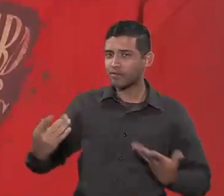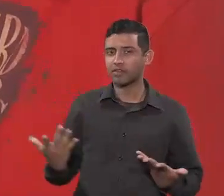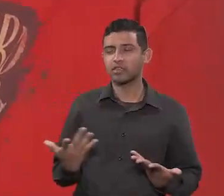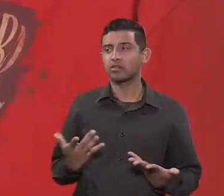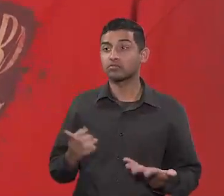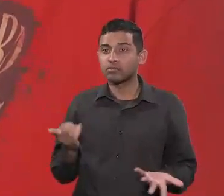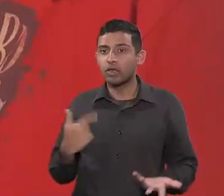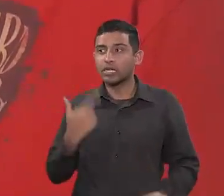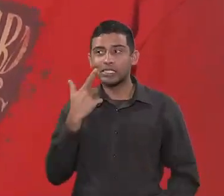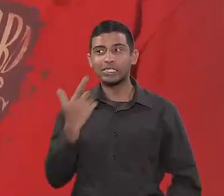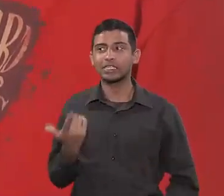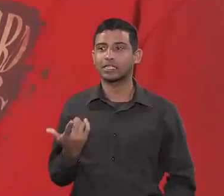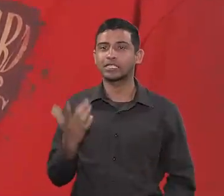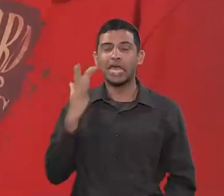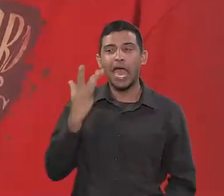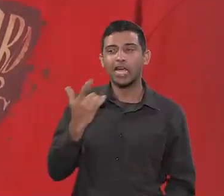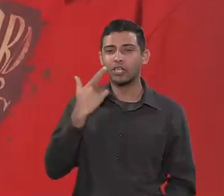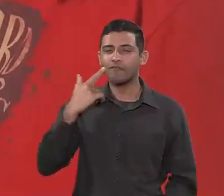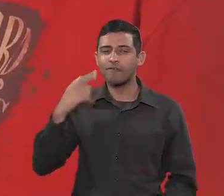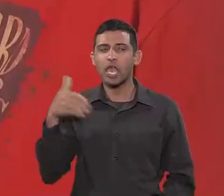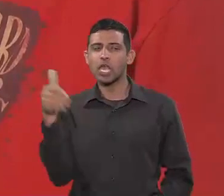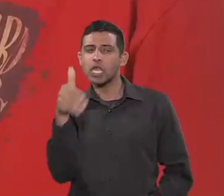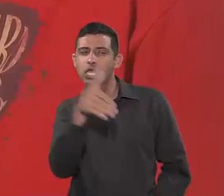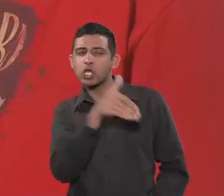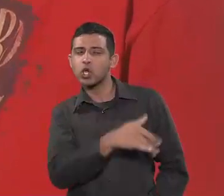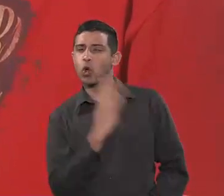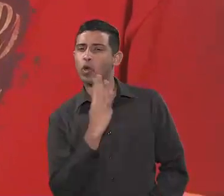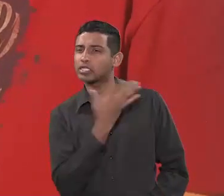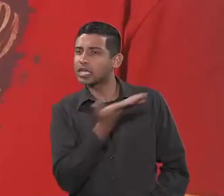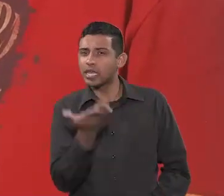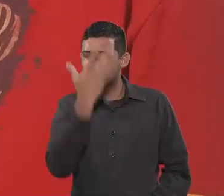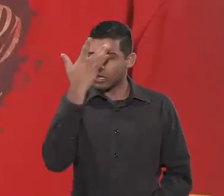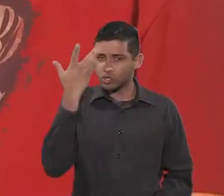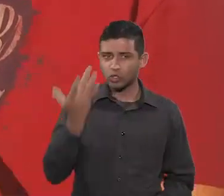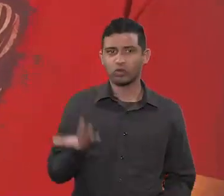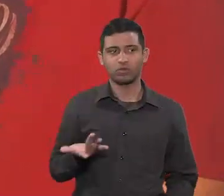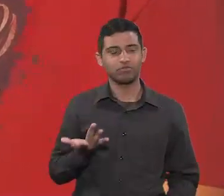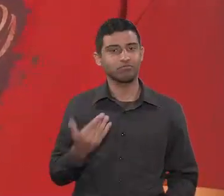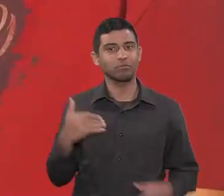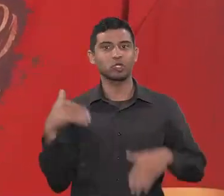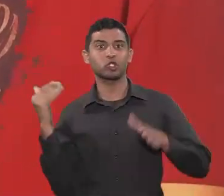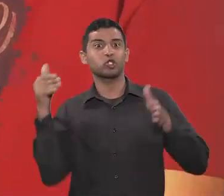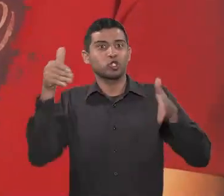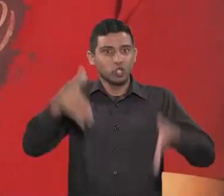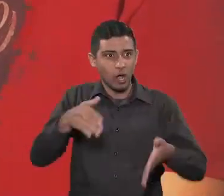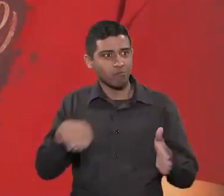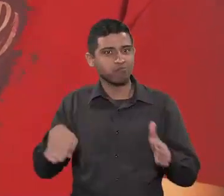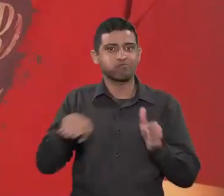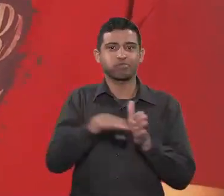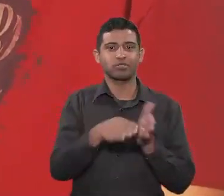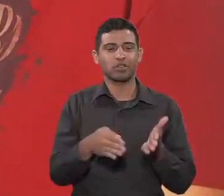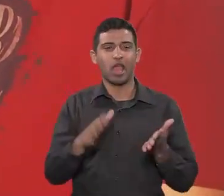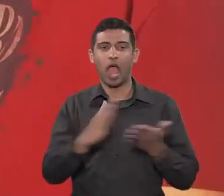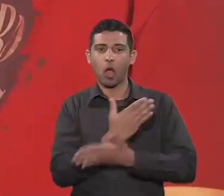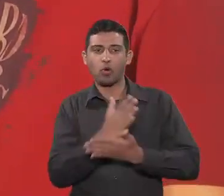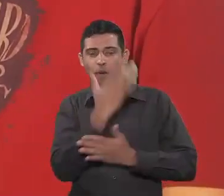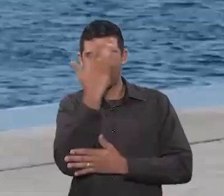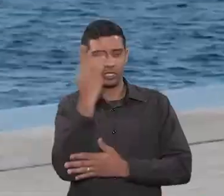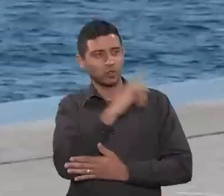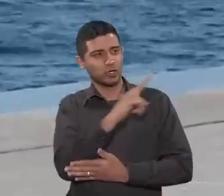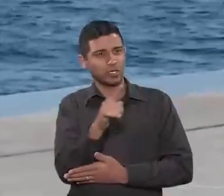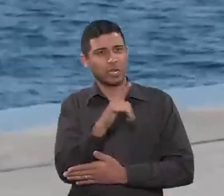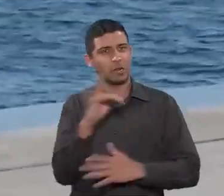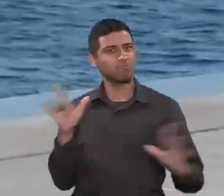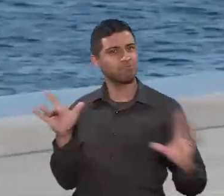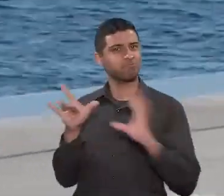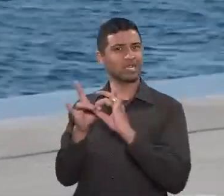gente não vai conhecer essas pessoas nos albergues aqui de Londres? Chegando lá, alguns desses moradores fizeram amizade com o